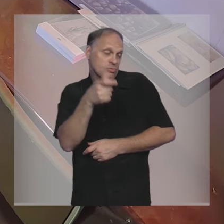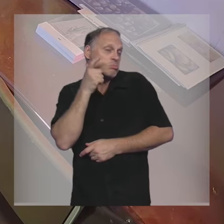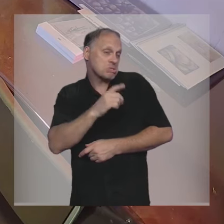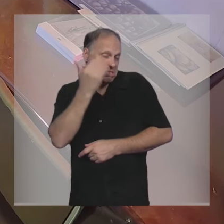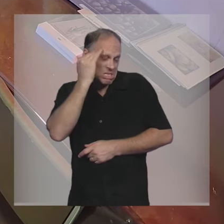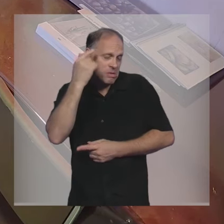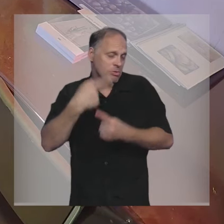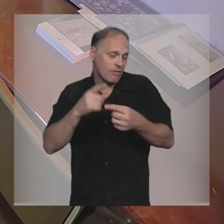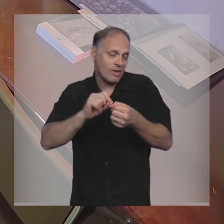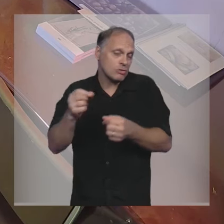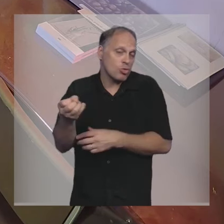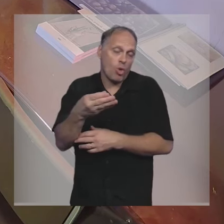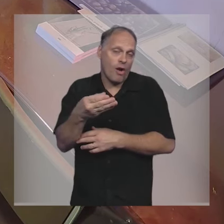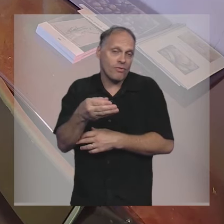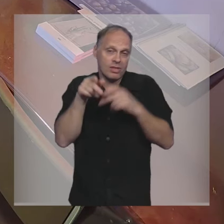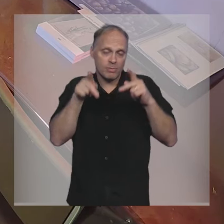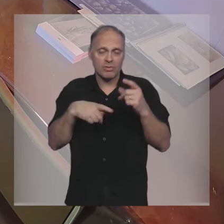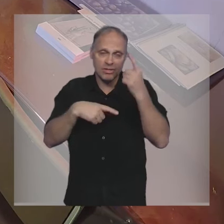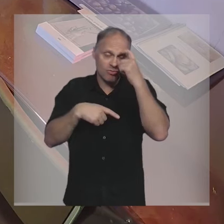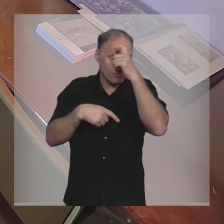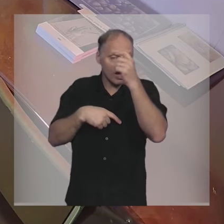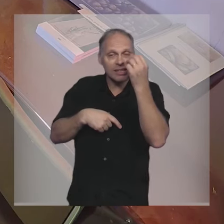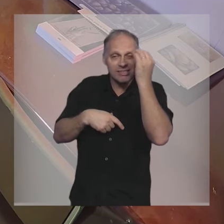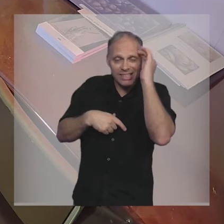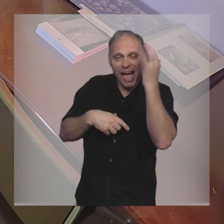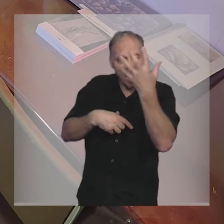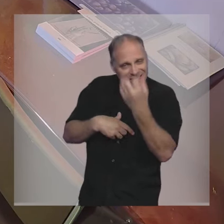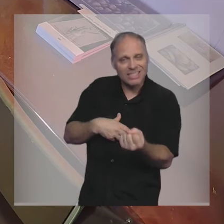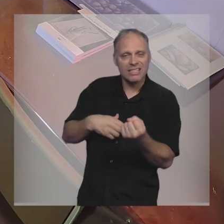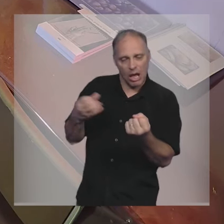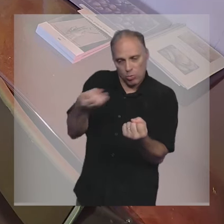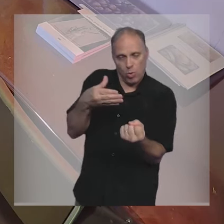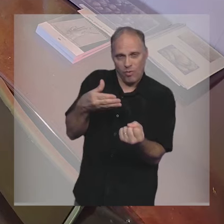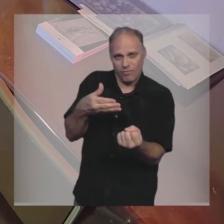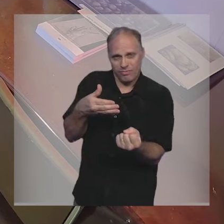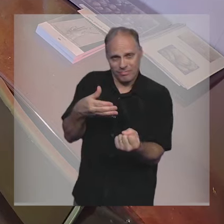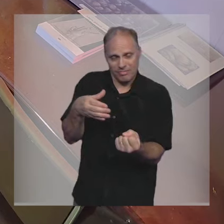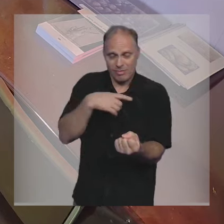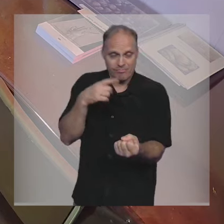né? Trazem Sim. um novo e as pessoas têm essa dificuldade de aceitar.